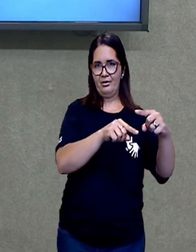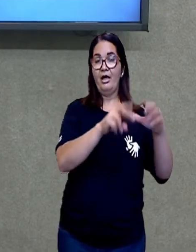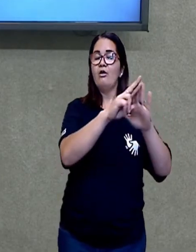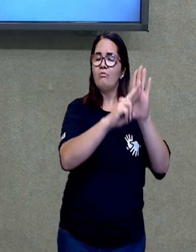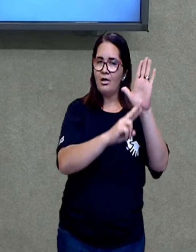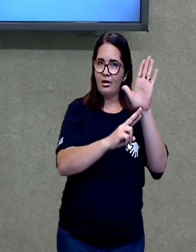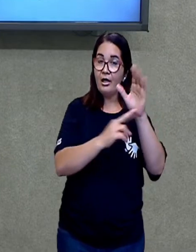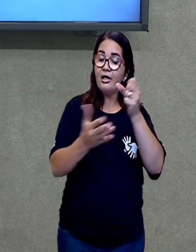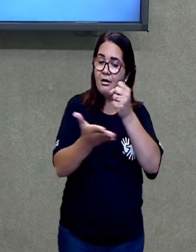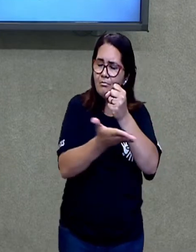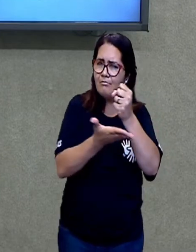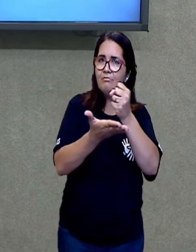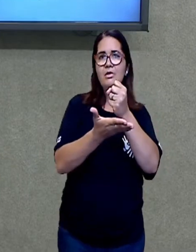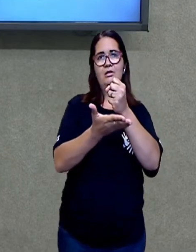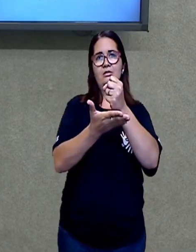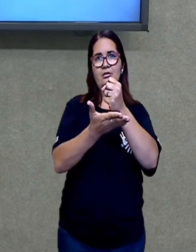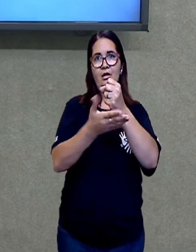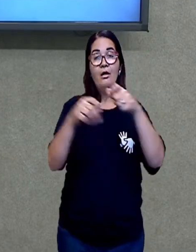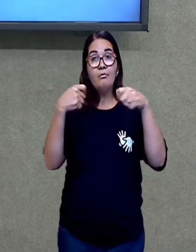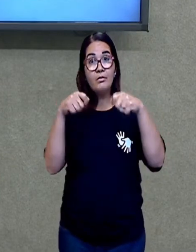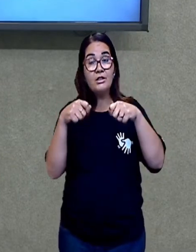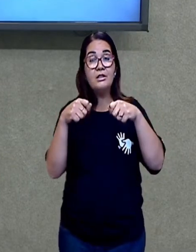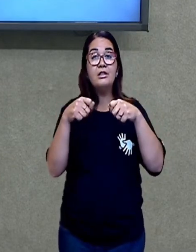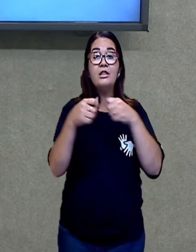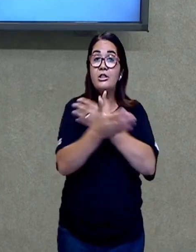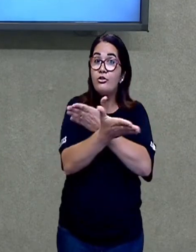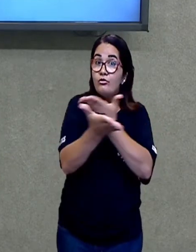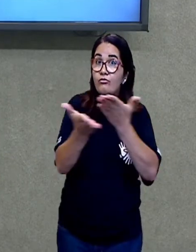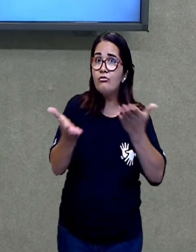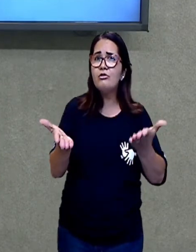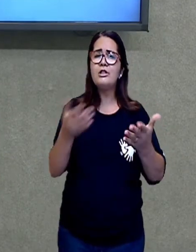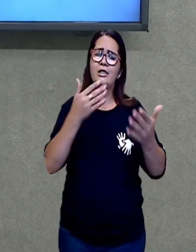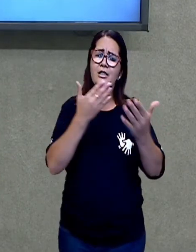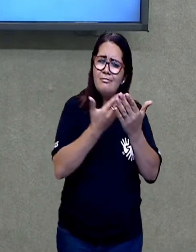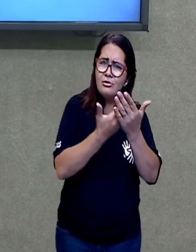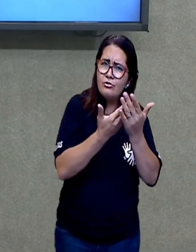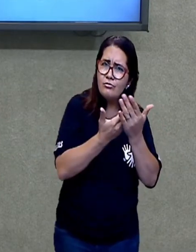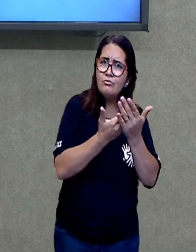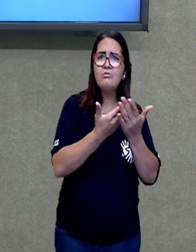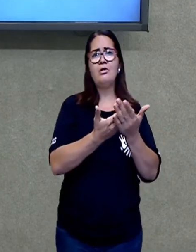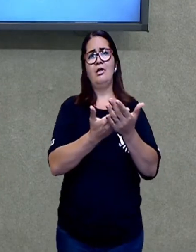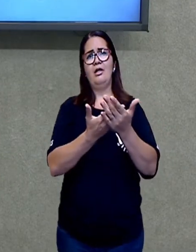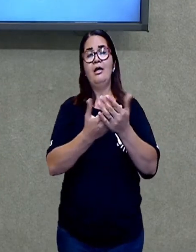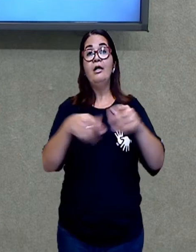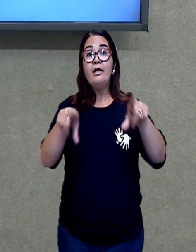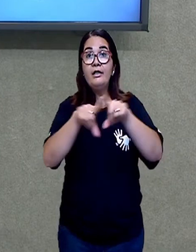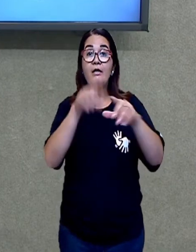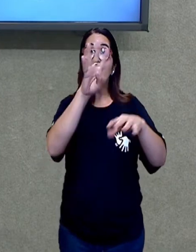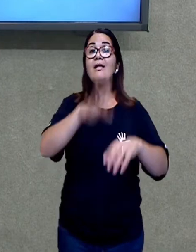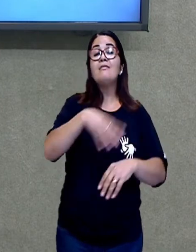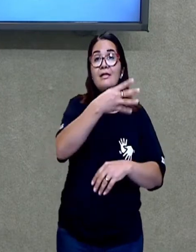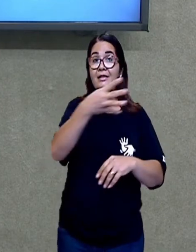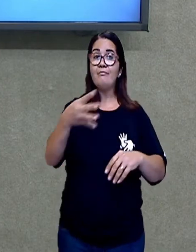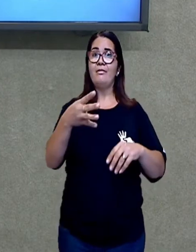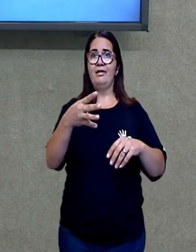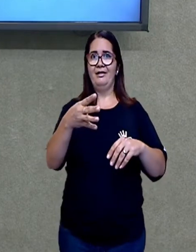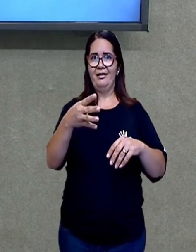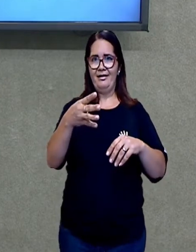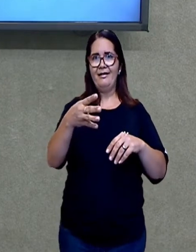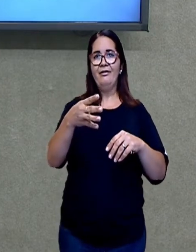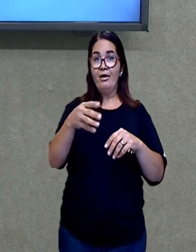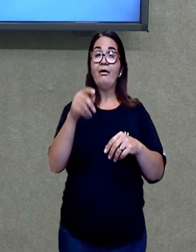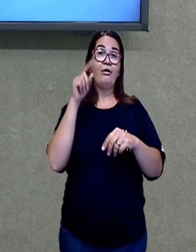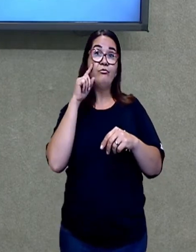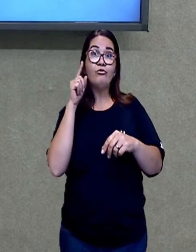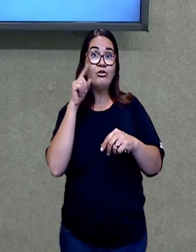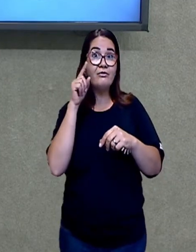Se você tem alguma dificuldade na hora desse processo, é só você recorrer a essa tabela que você vai fazer a conversão